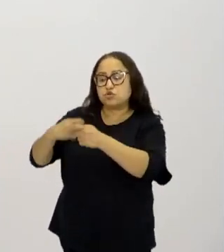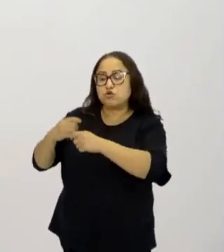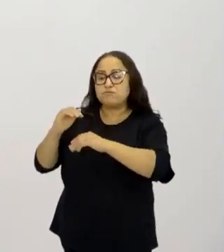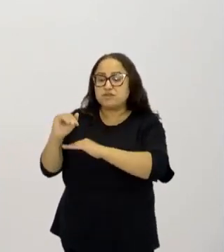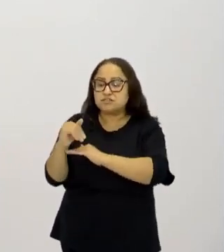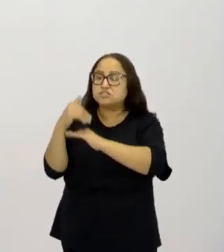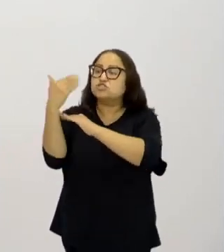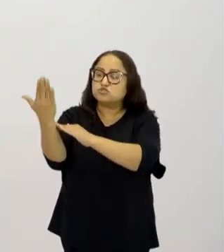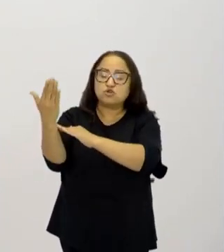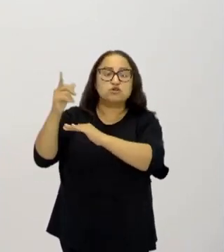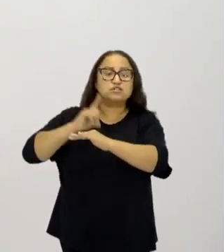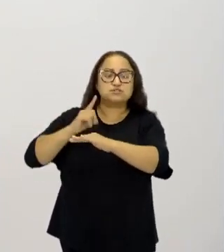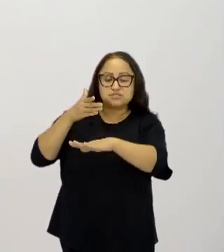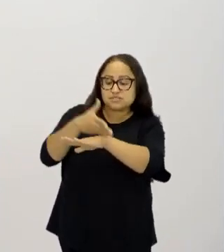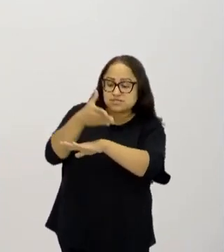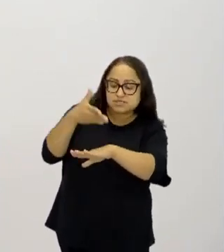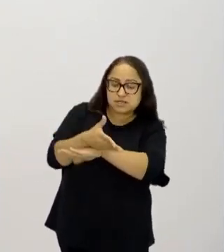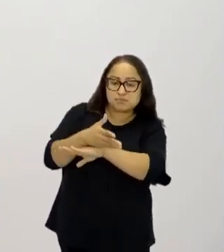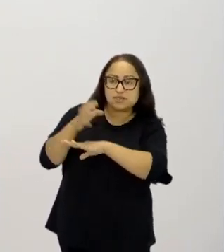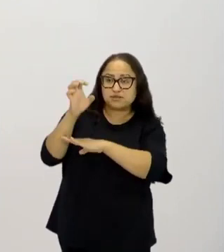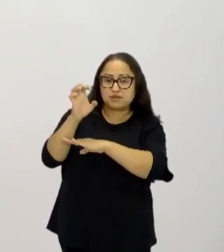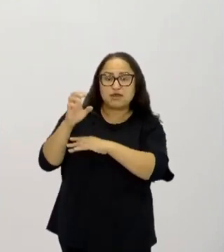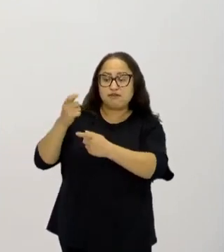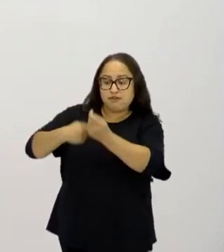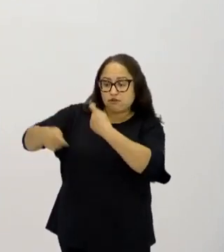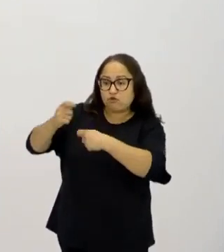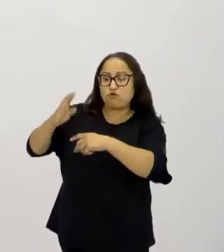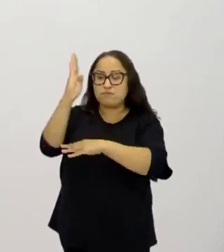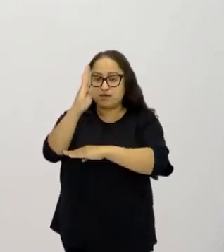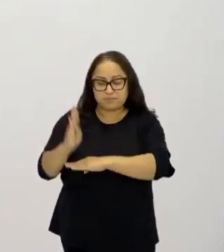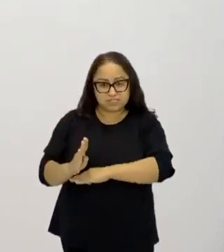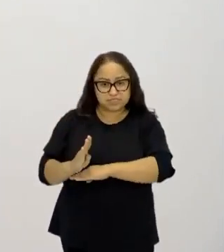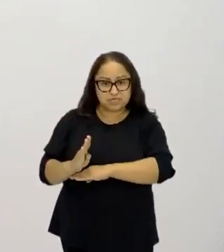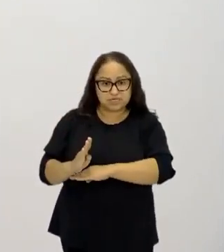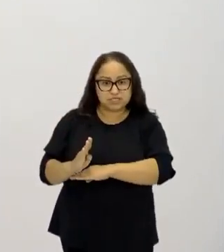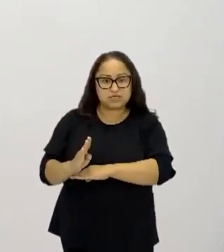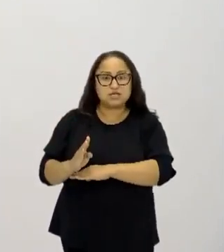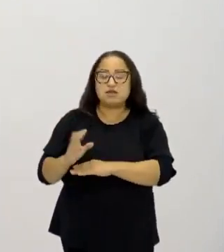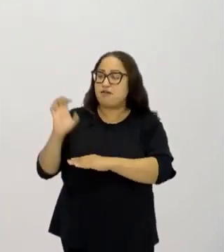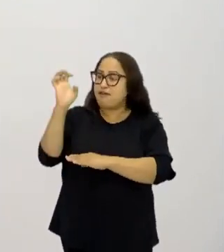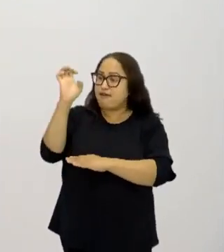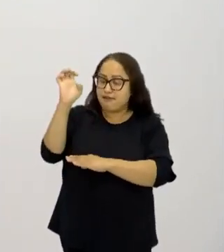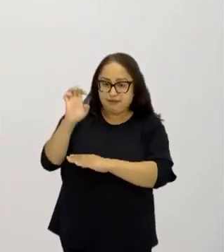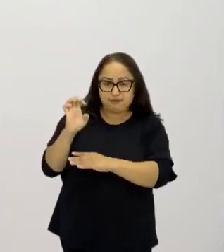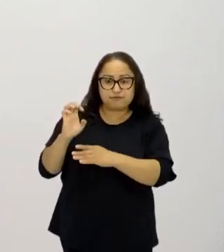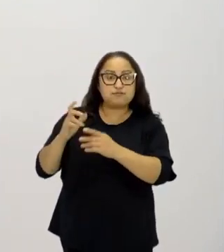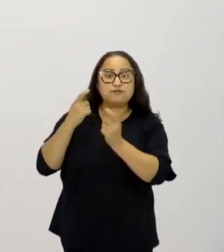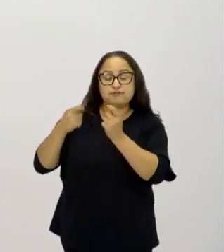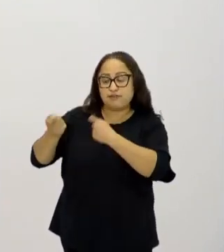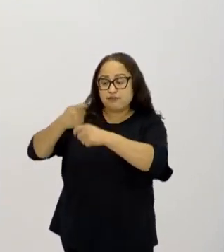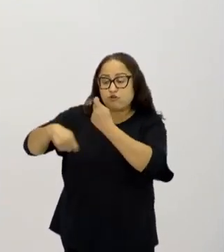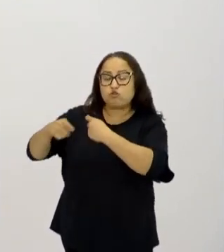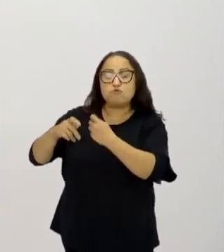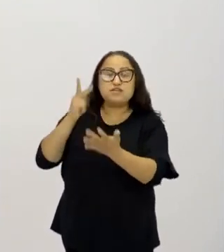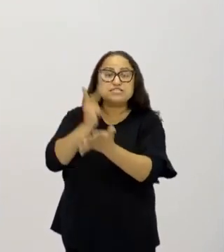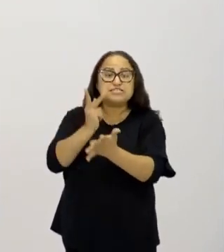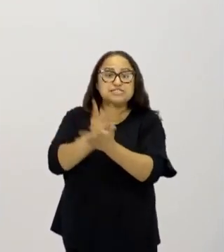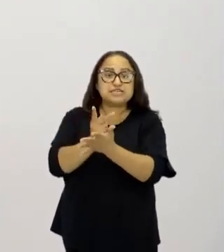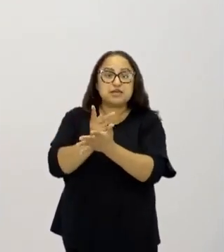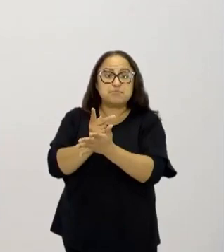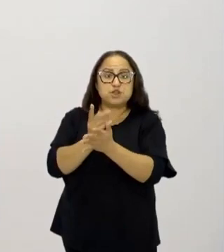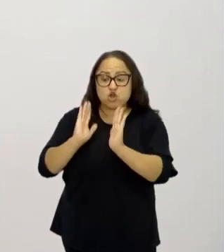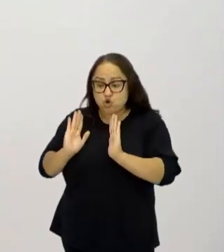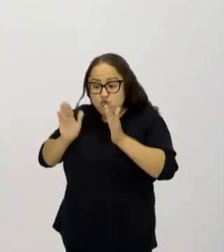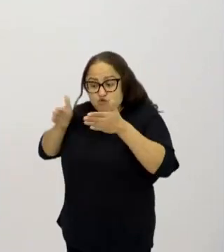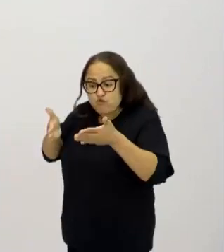parte da história da economia brasileira, né? Uma economia toda voltada para as demandas exteriores.